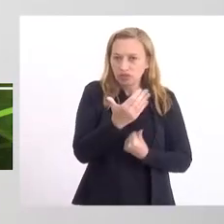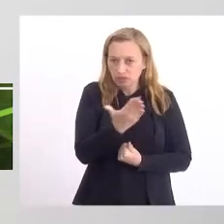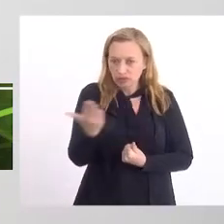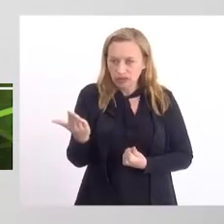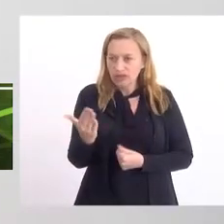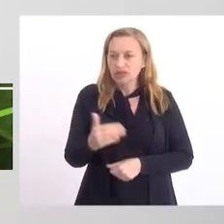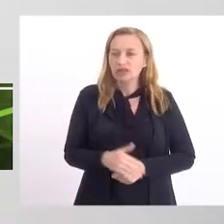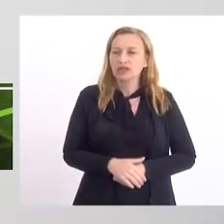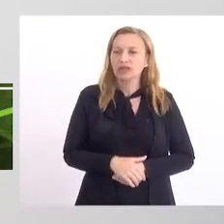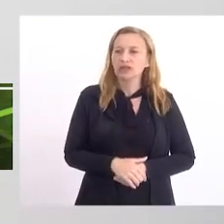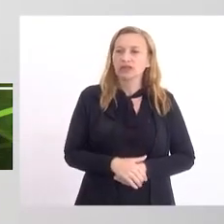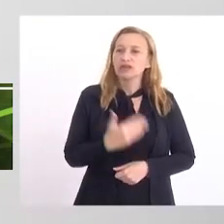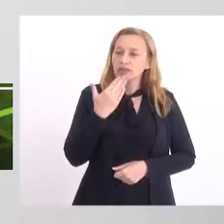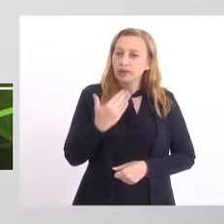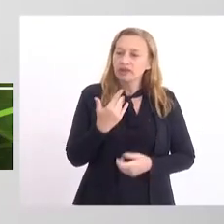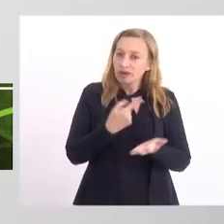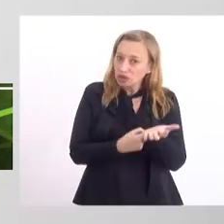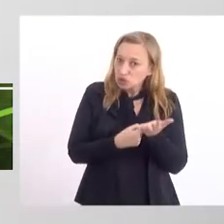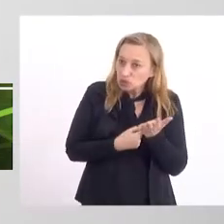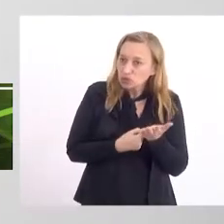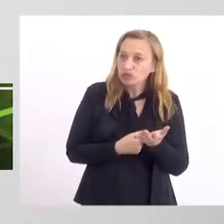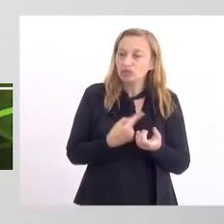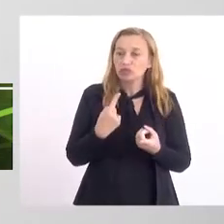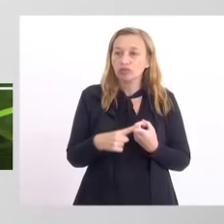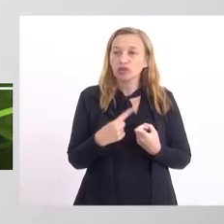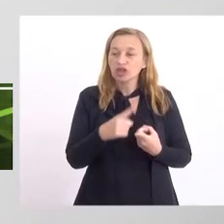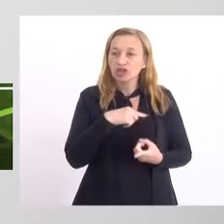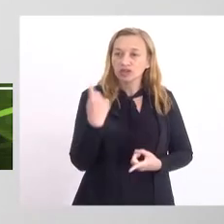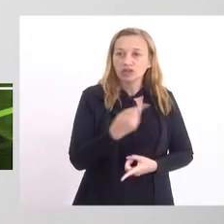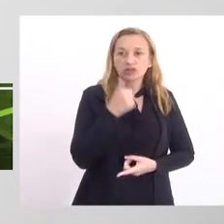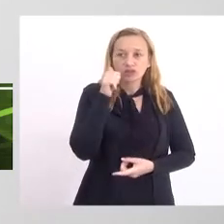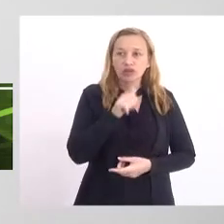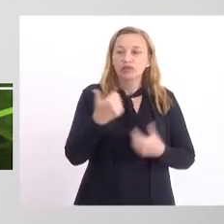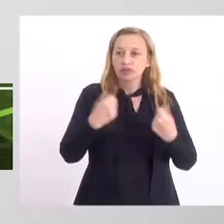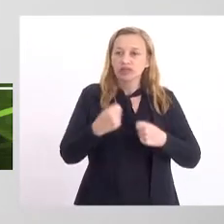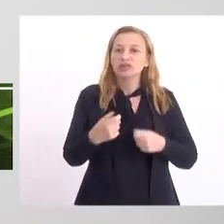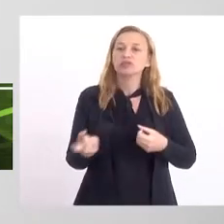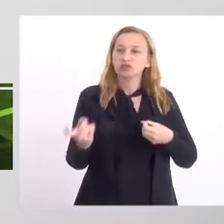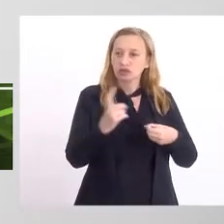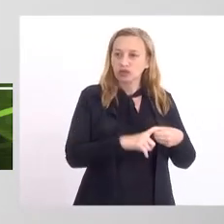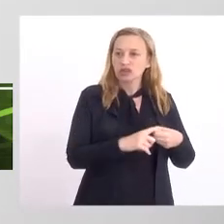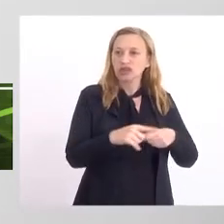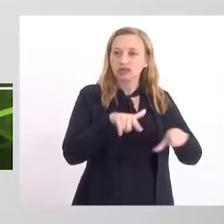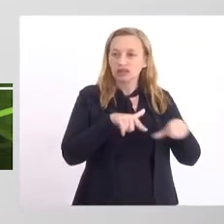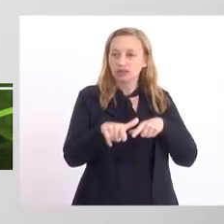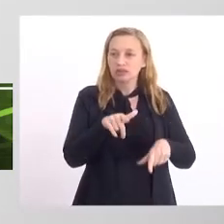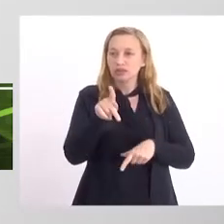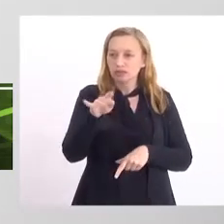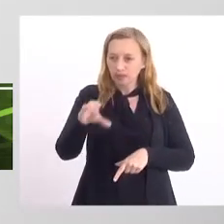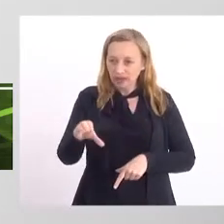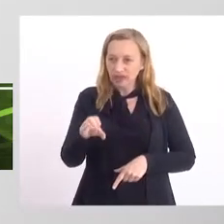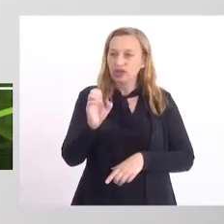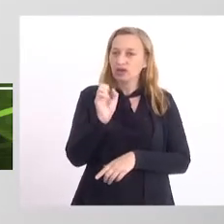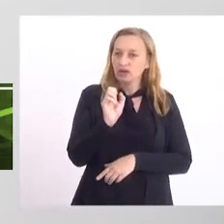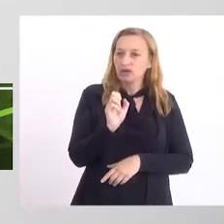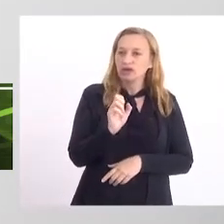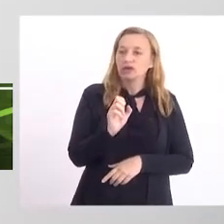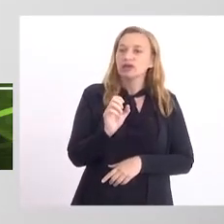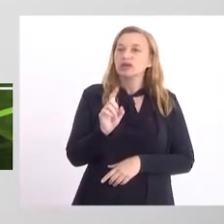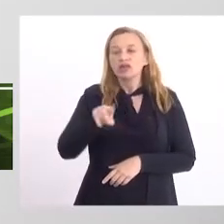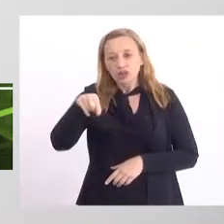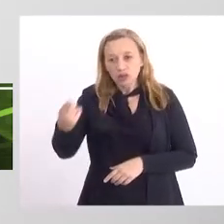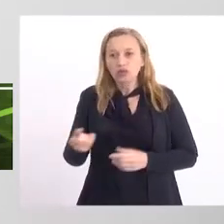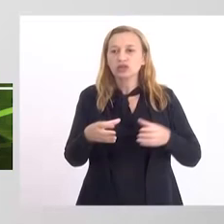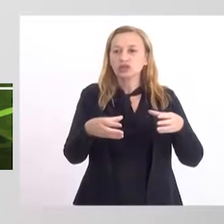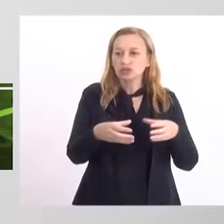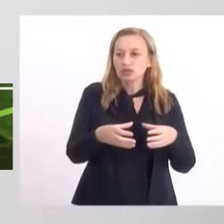vocês, peço ajuda, porque nós, mulheres, precisamos voltar a trabalhar no PAC, tá? E, lógico, em outras